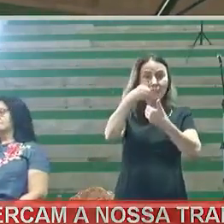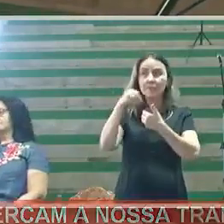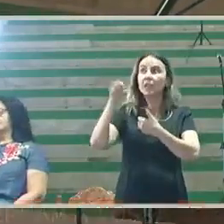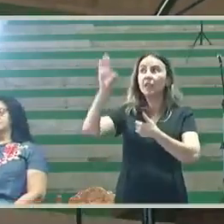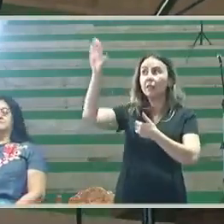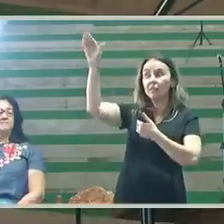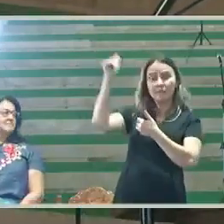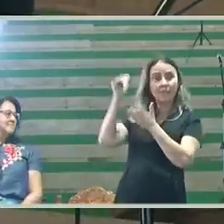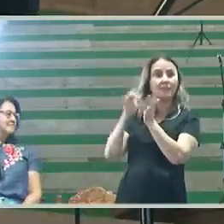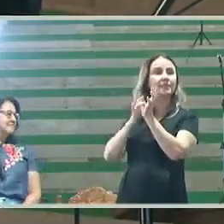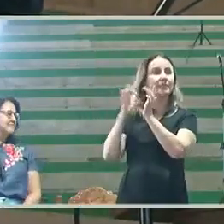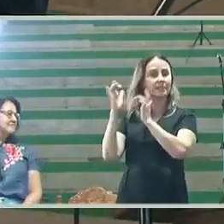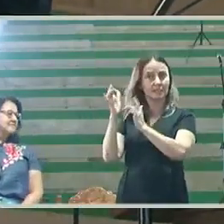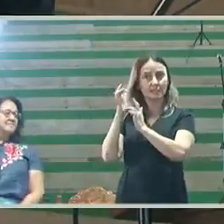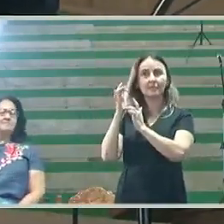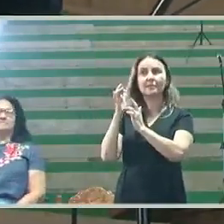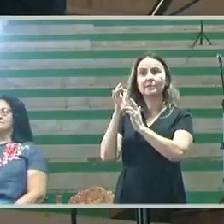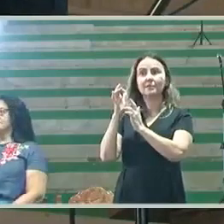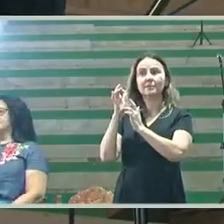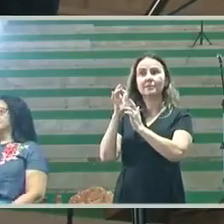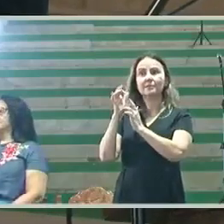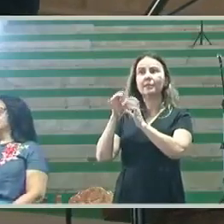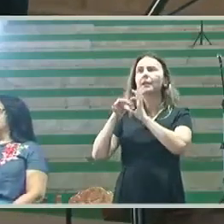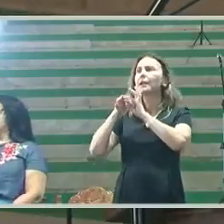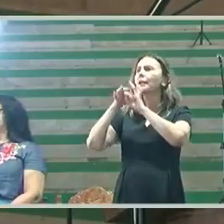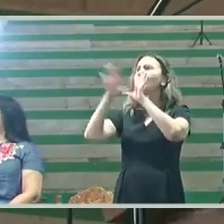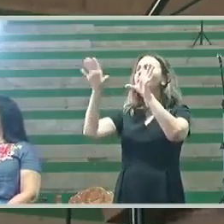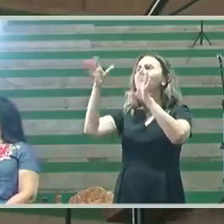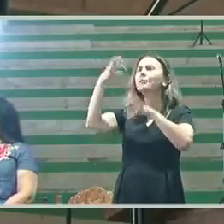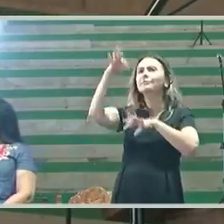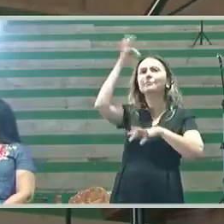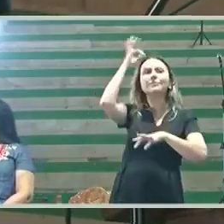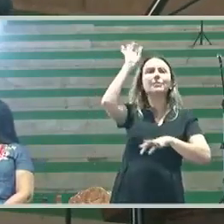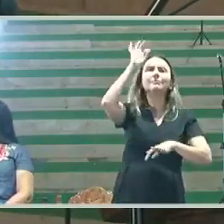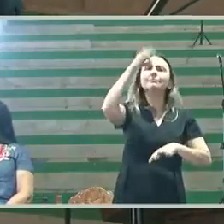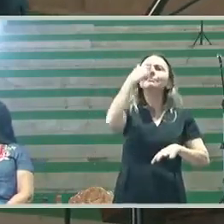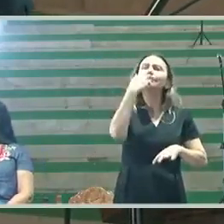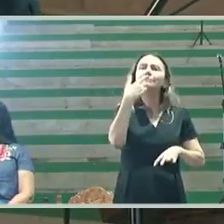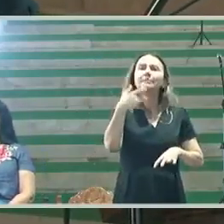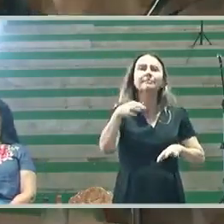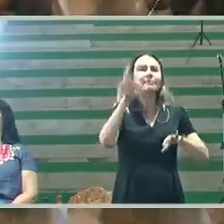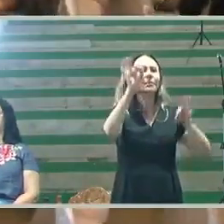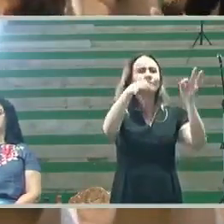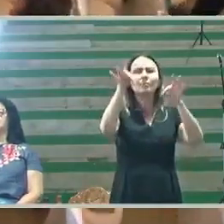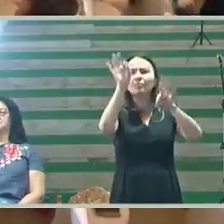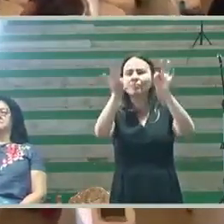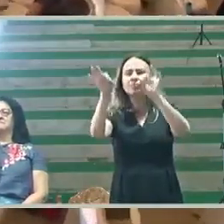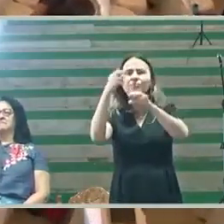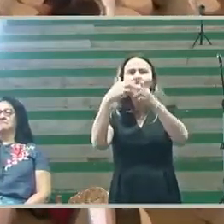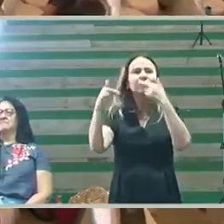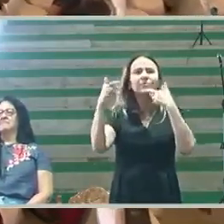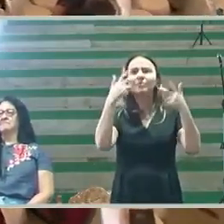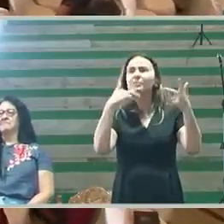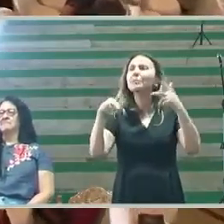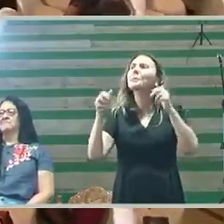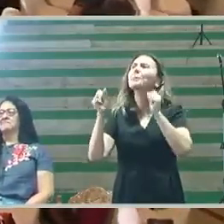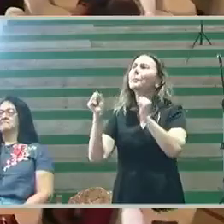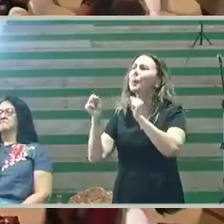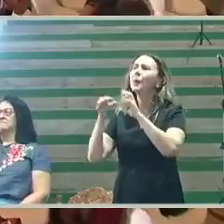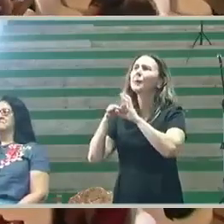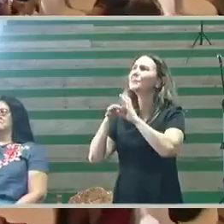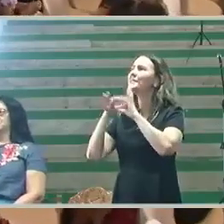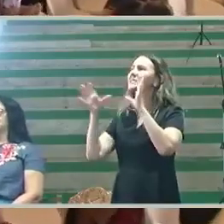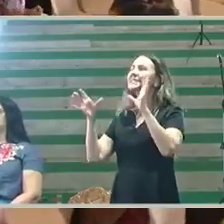Jesus. Pode batizar aqui, Jesus. Pode batizar. aqui. Aí ele